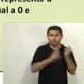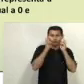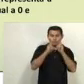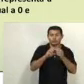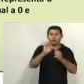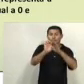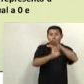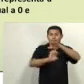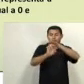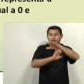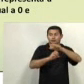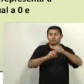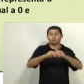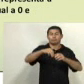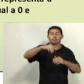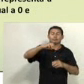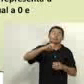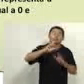Uma empresa